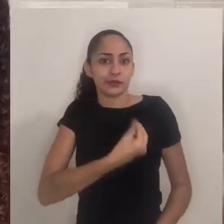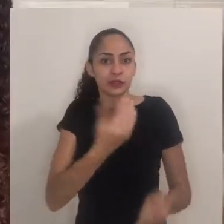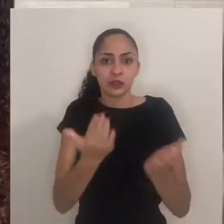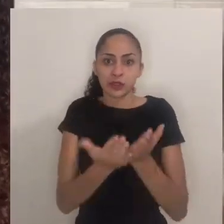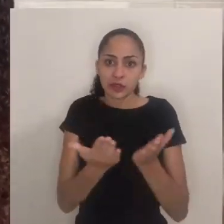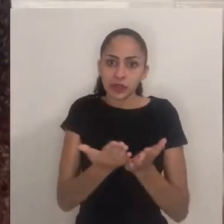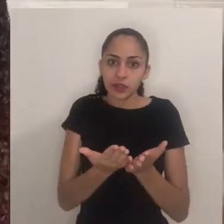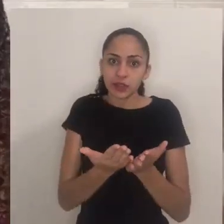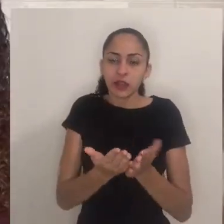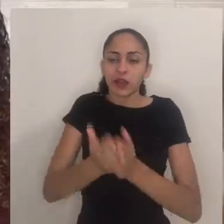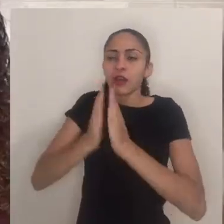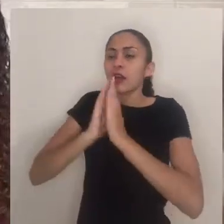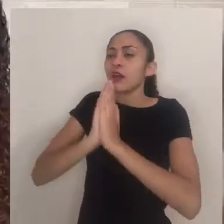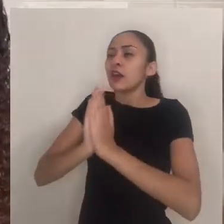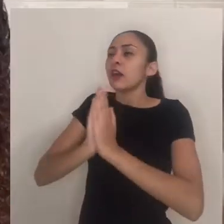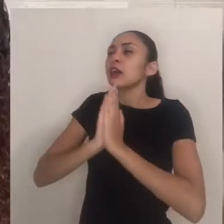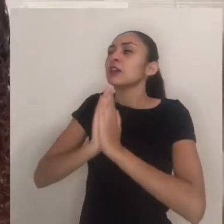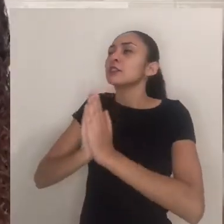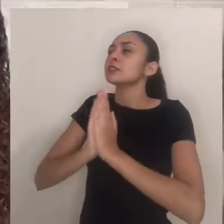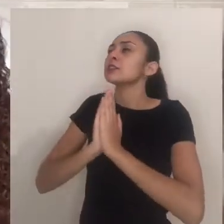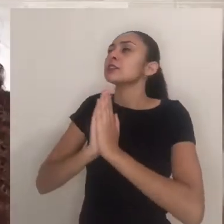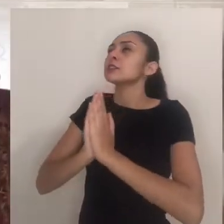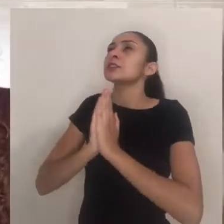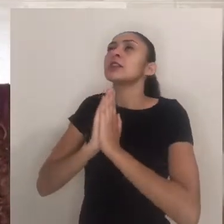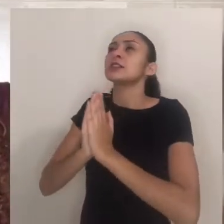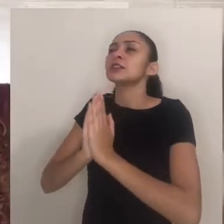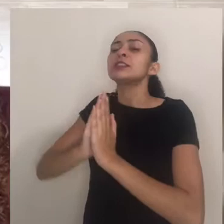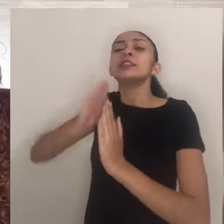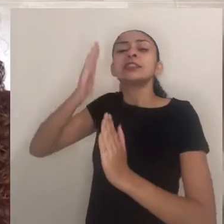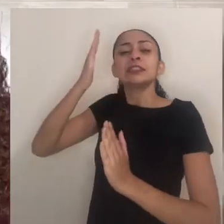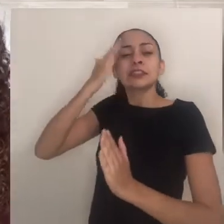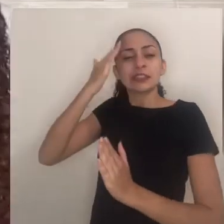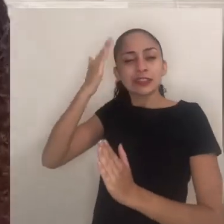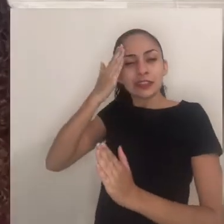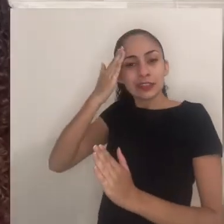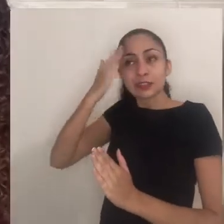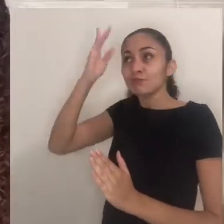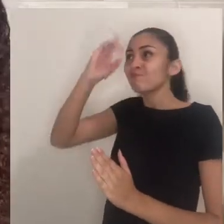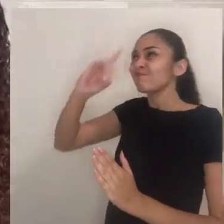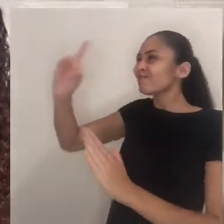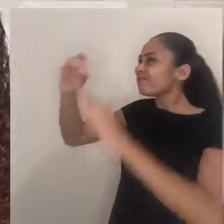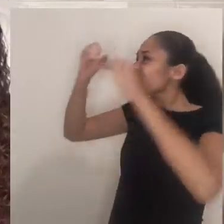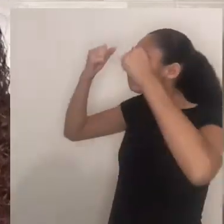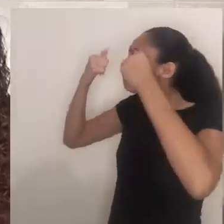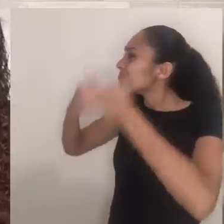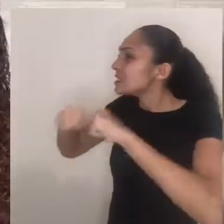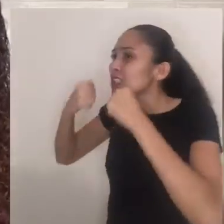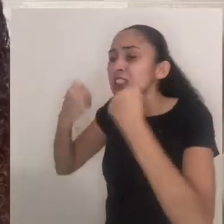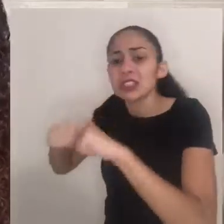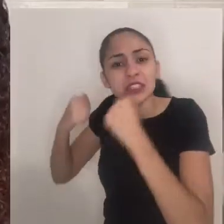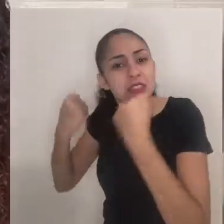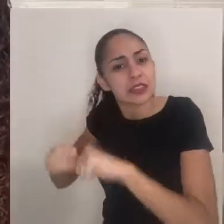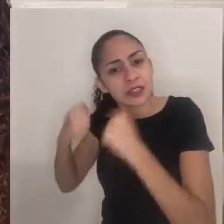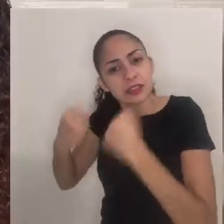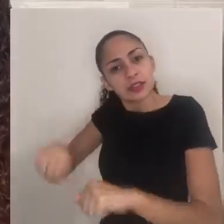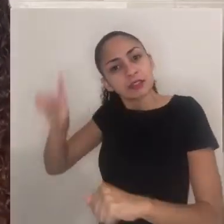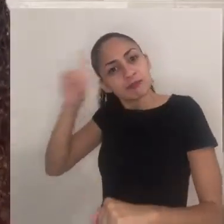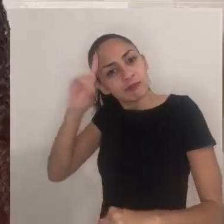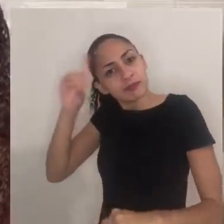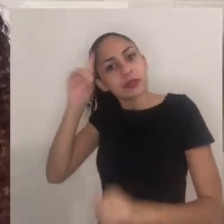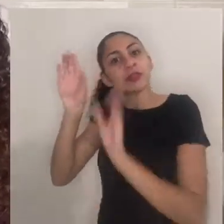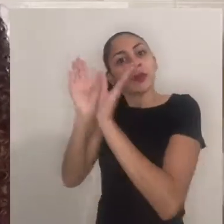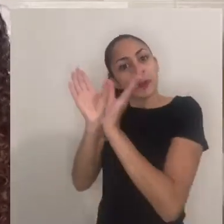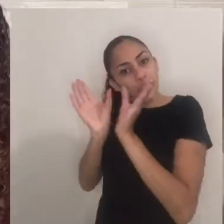Nós oramos e precisamos ter isso em mente porque nós somos totalmente dependentes do nosso Deus e nós